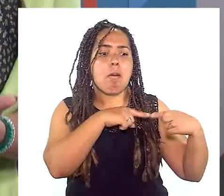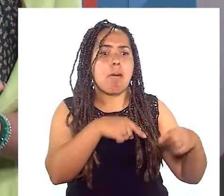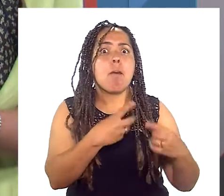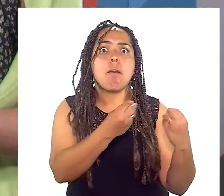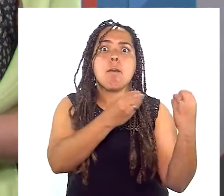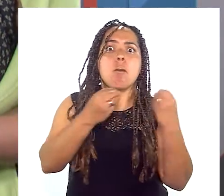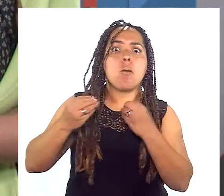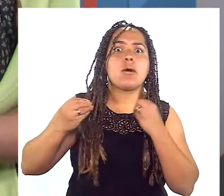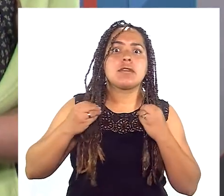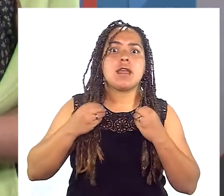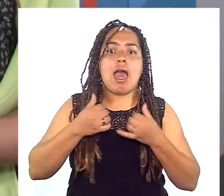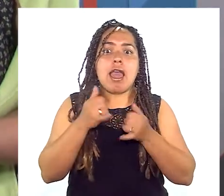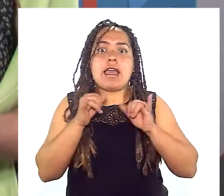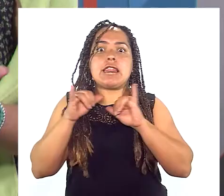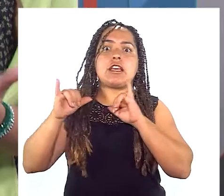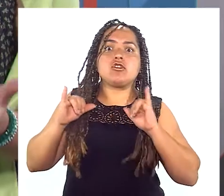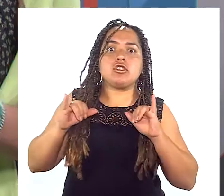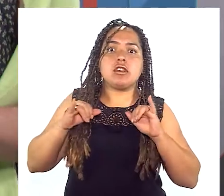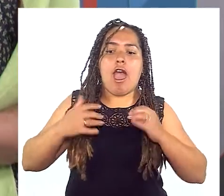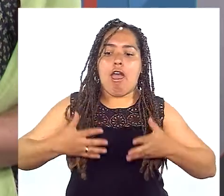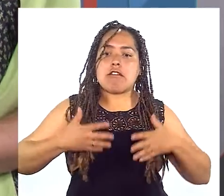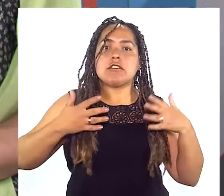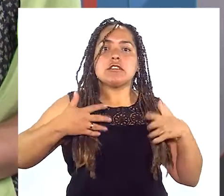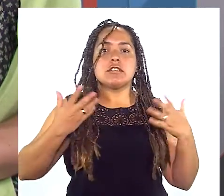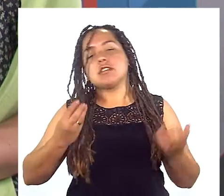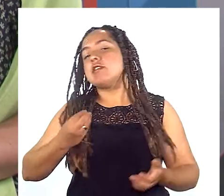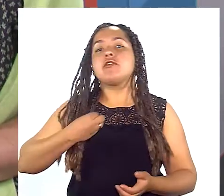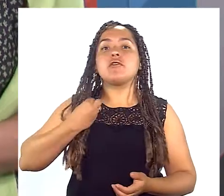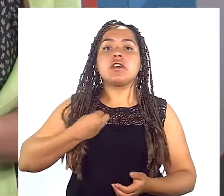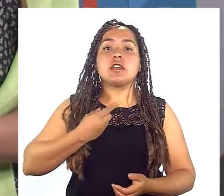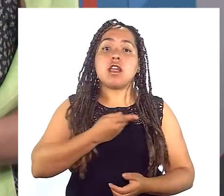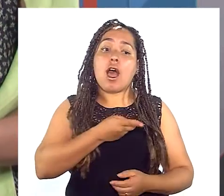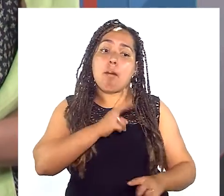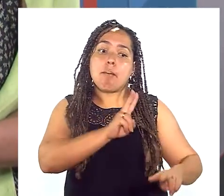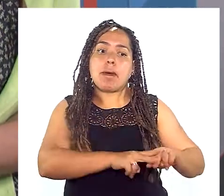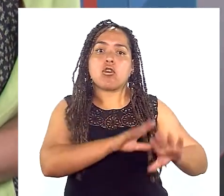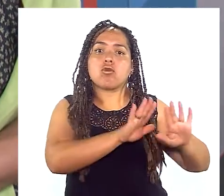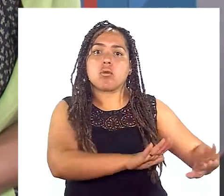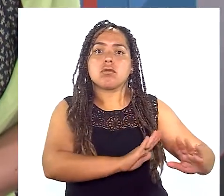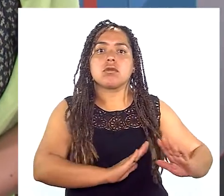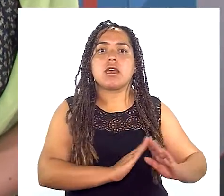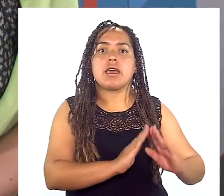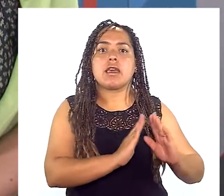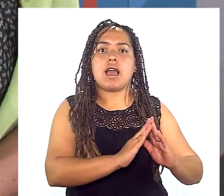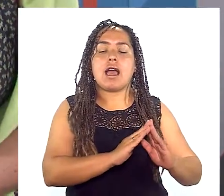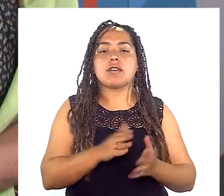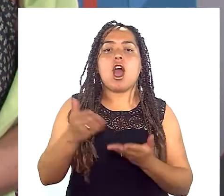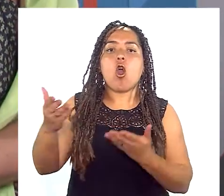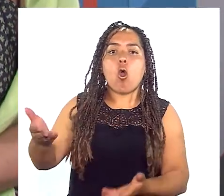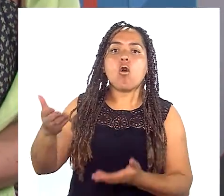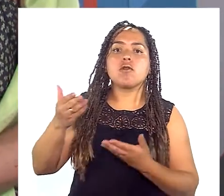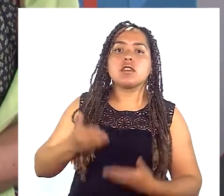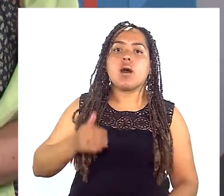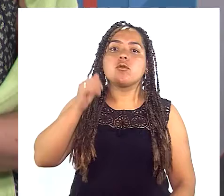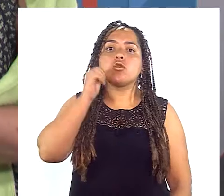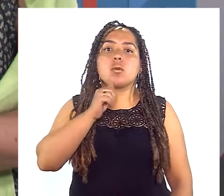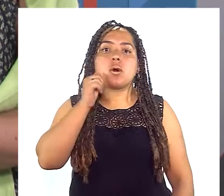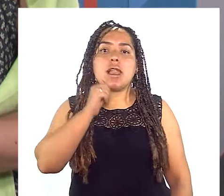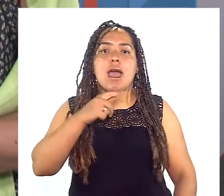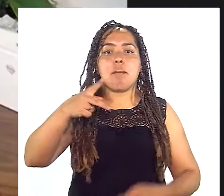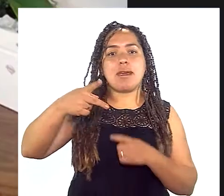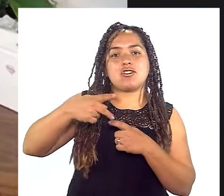por força das circunstâncias, foi obrigada ao confinamento. Para responder a isso, convidamos a pediatra e